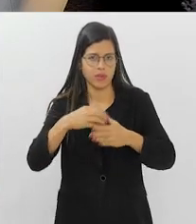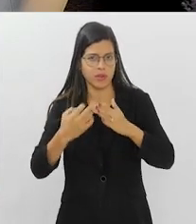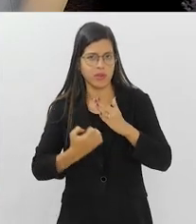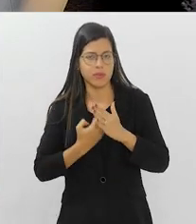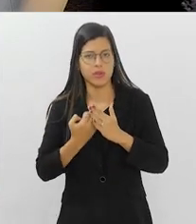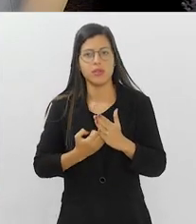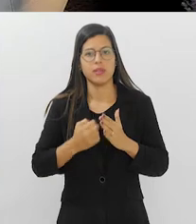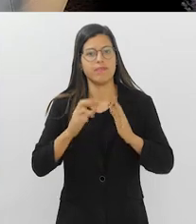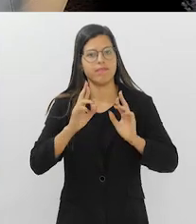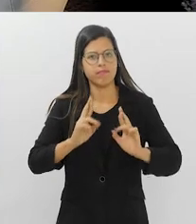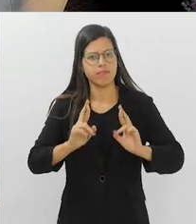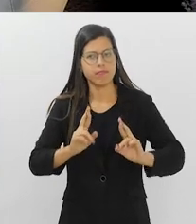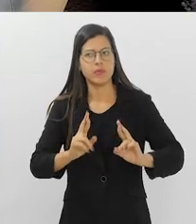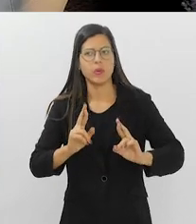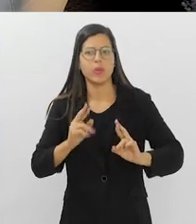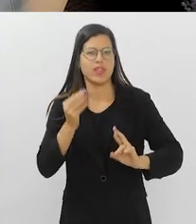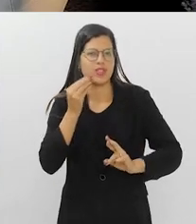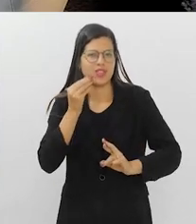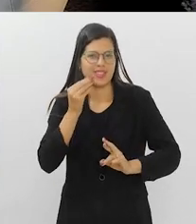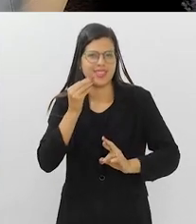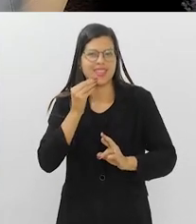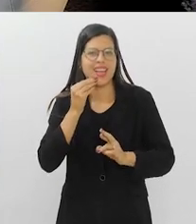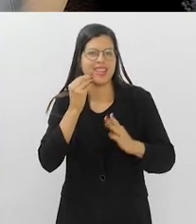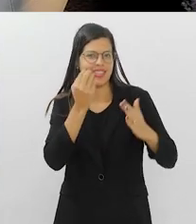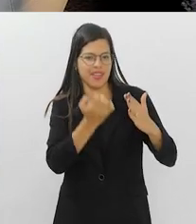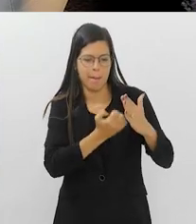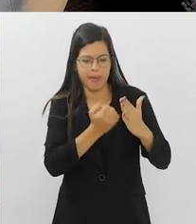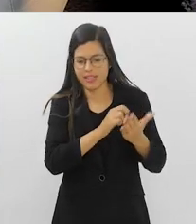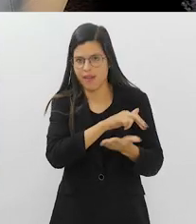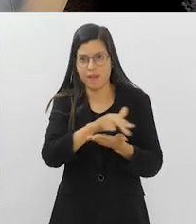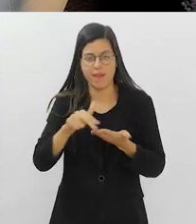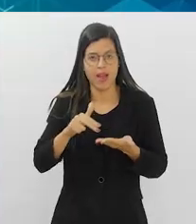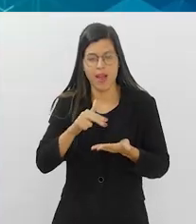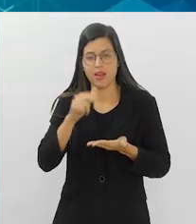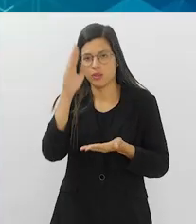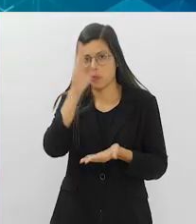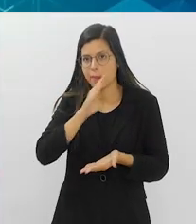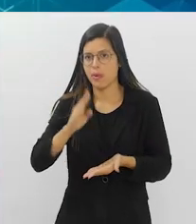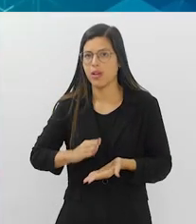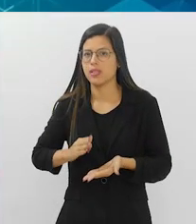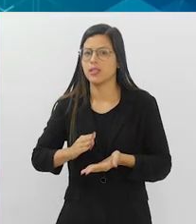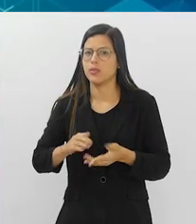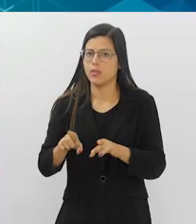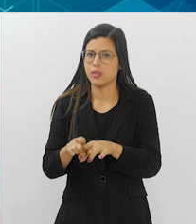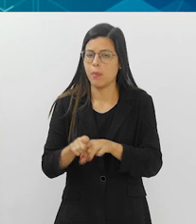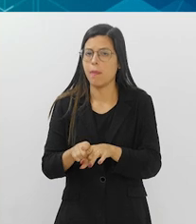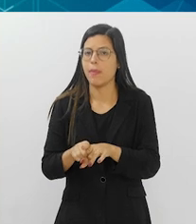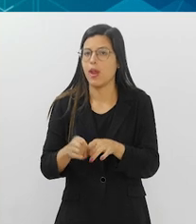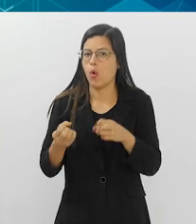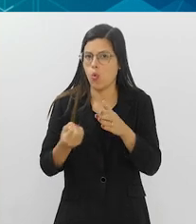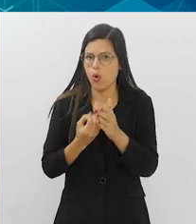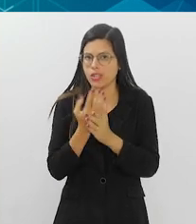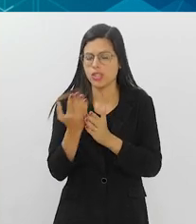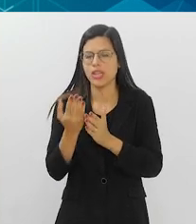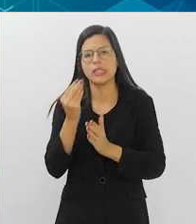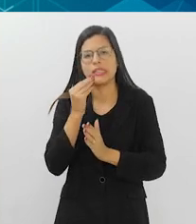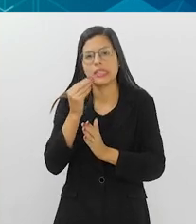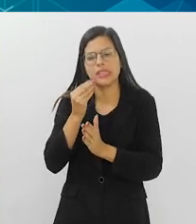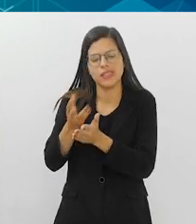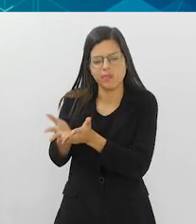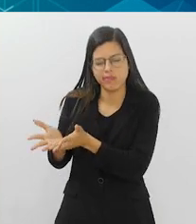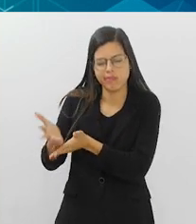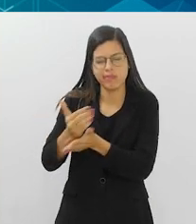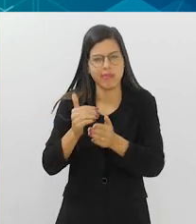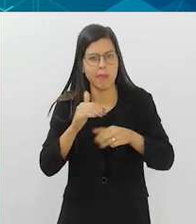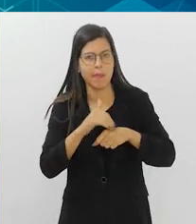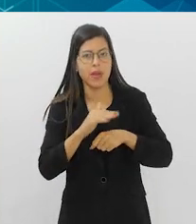esse piloto em diversas empresas ao redor do Brasil e aumentando esse número de empresas participantes também nesse segundo piloto, a gente